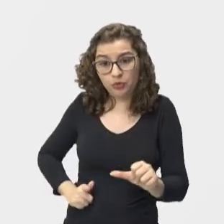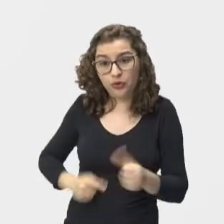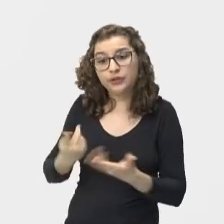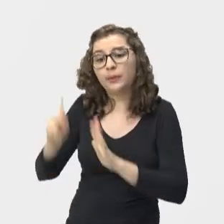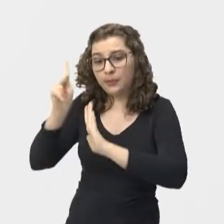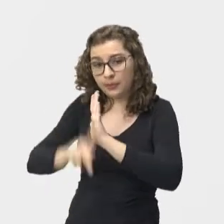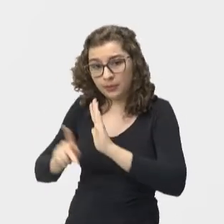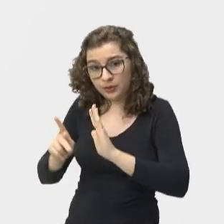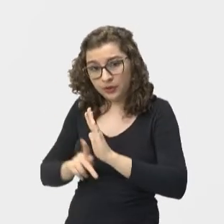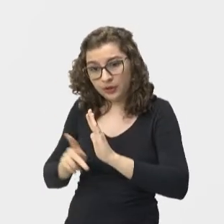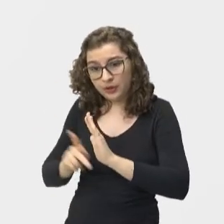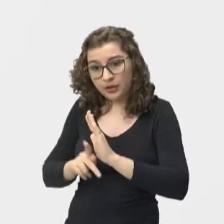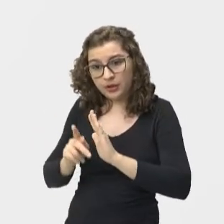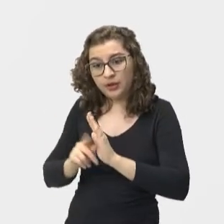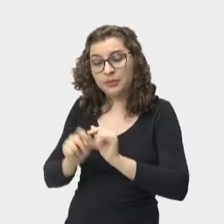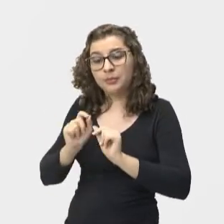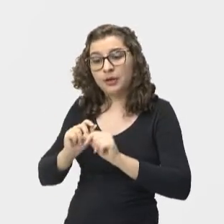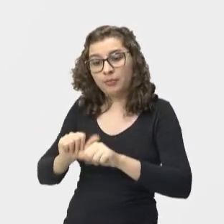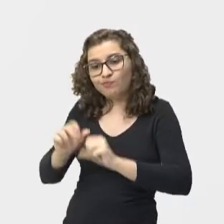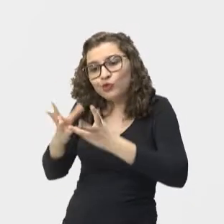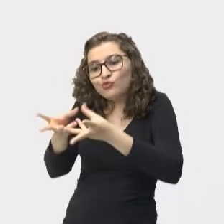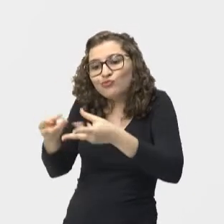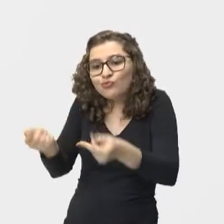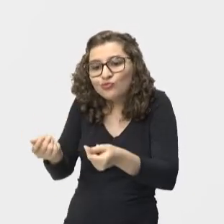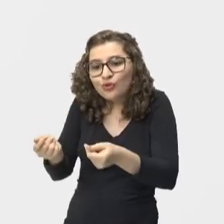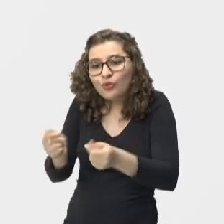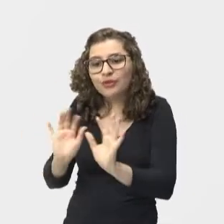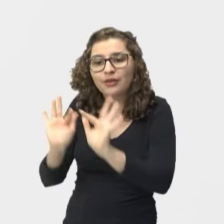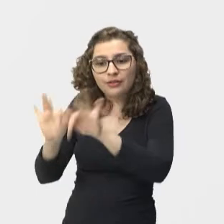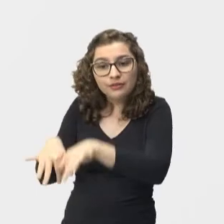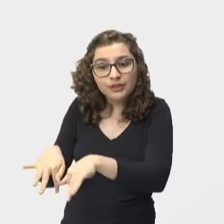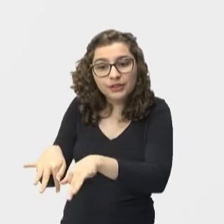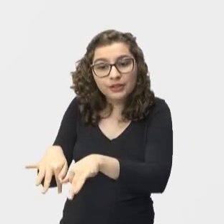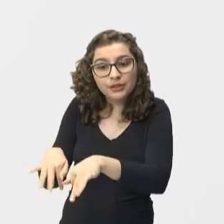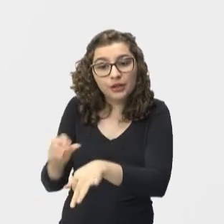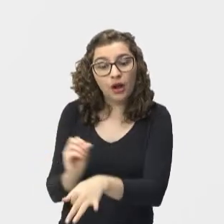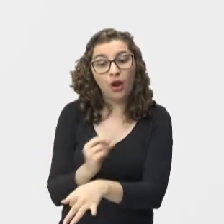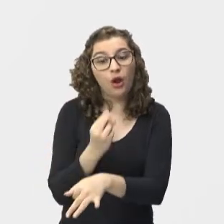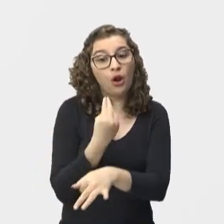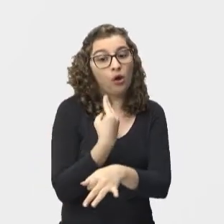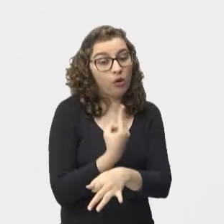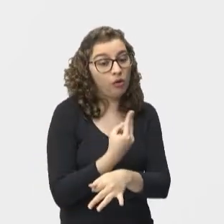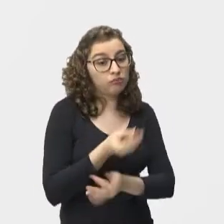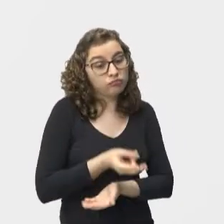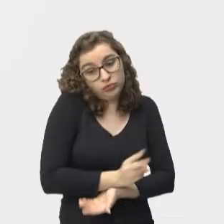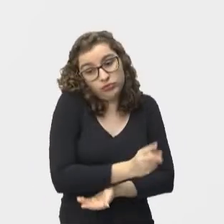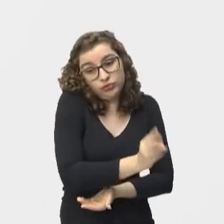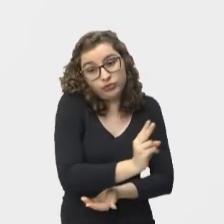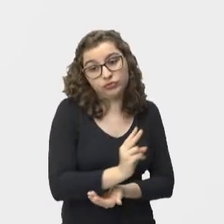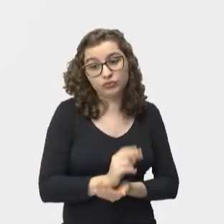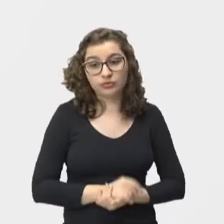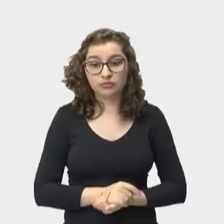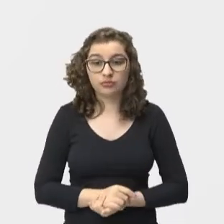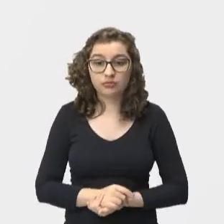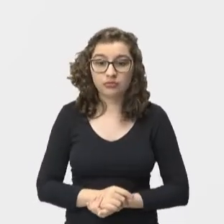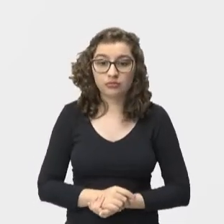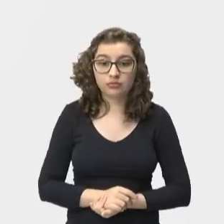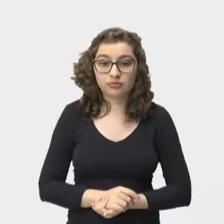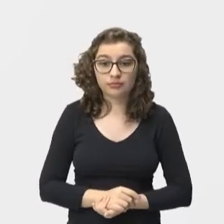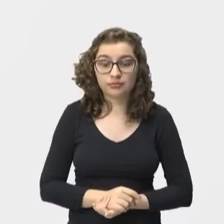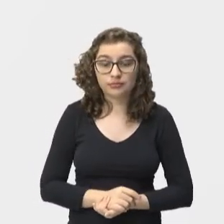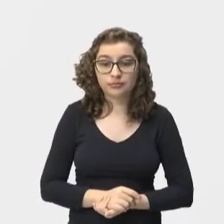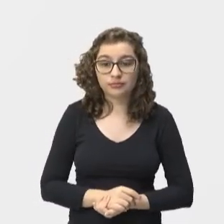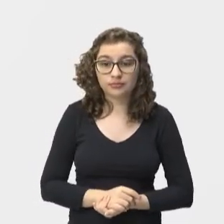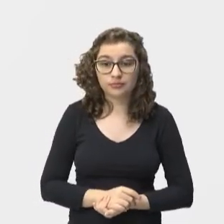né? A política pode ter fim e outra orientação. Então, o